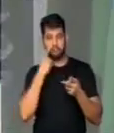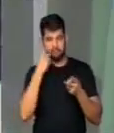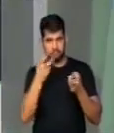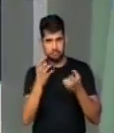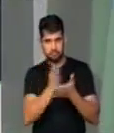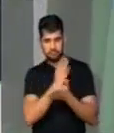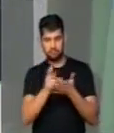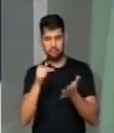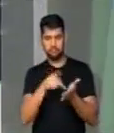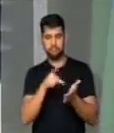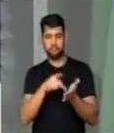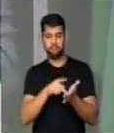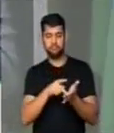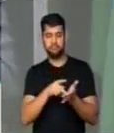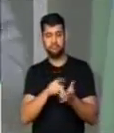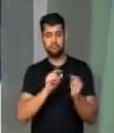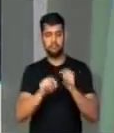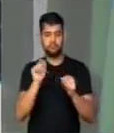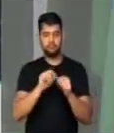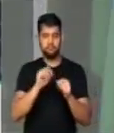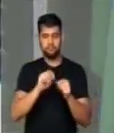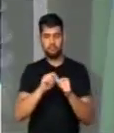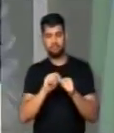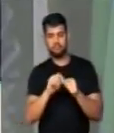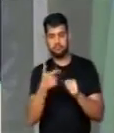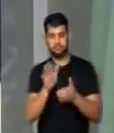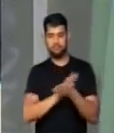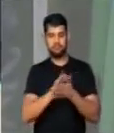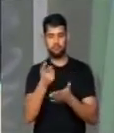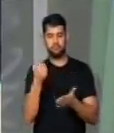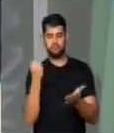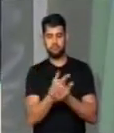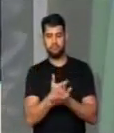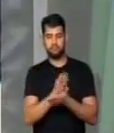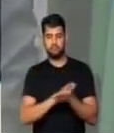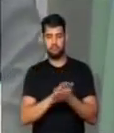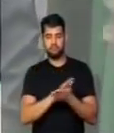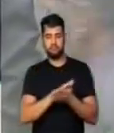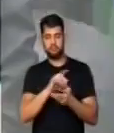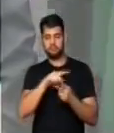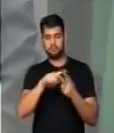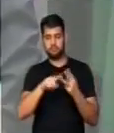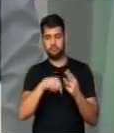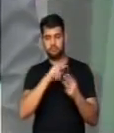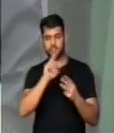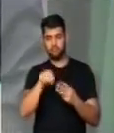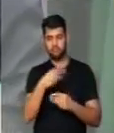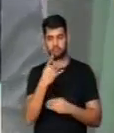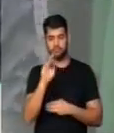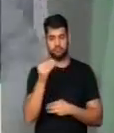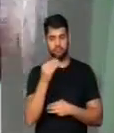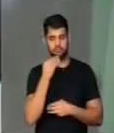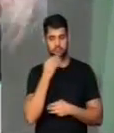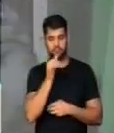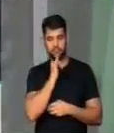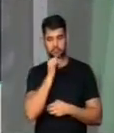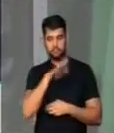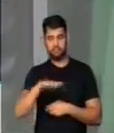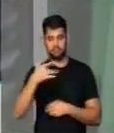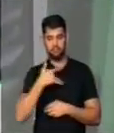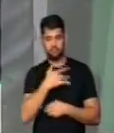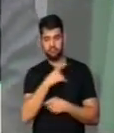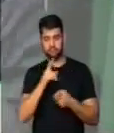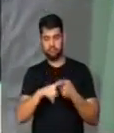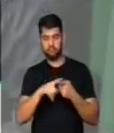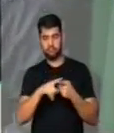vemos, na verdade, é aquilo que foi feito e que não foi pago. São 3,2 bilhões, por exemplo, na área de